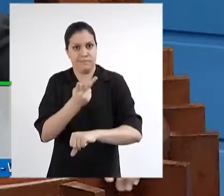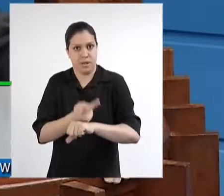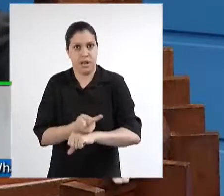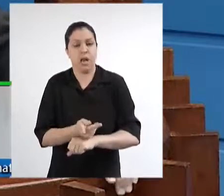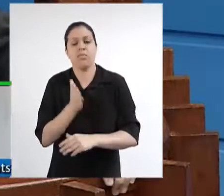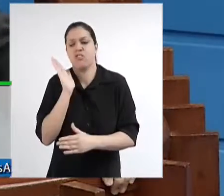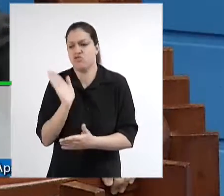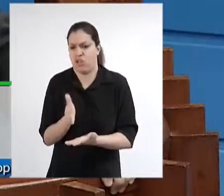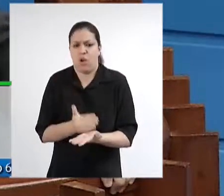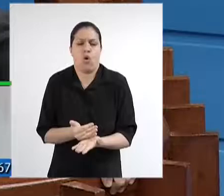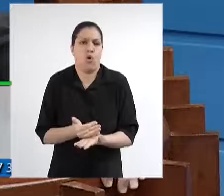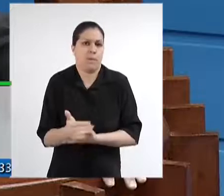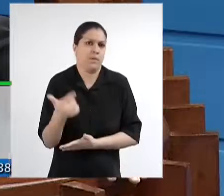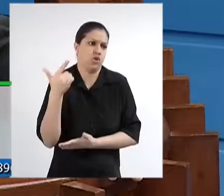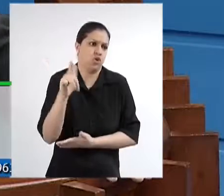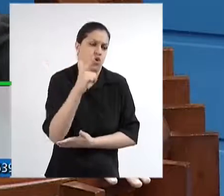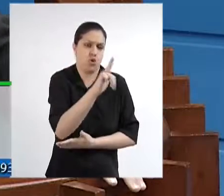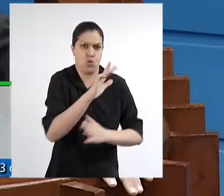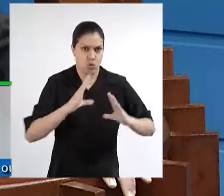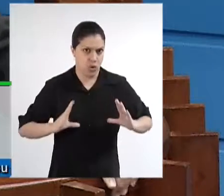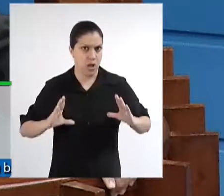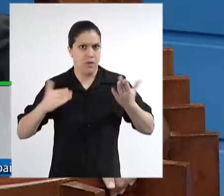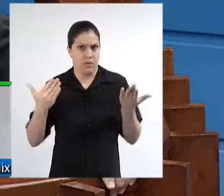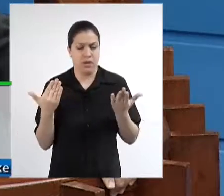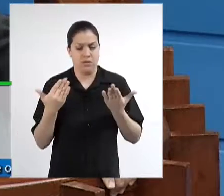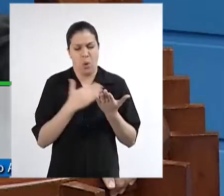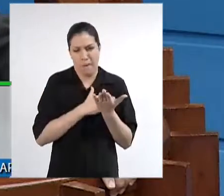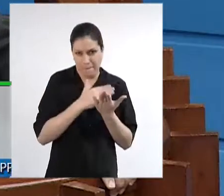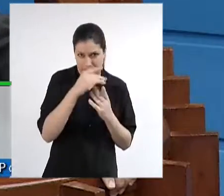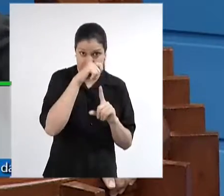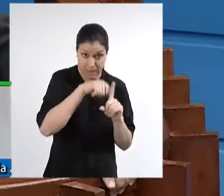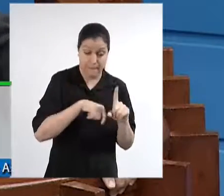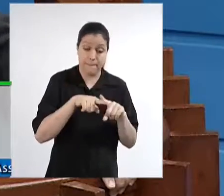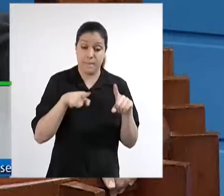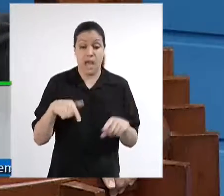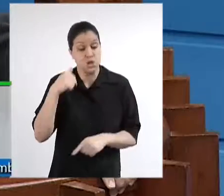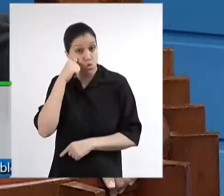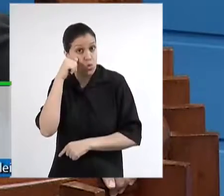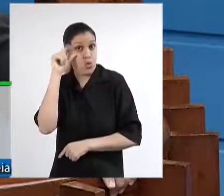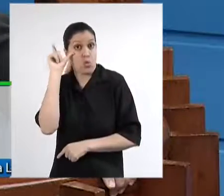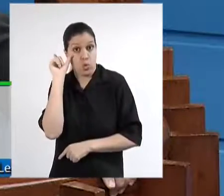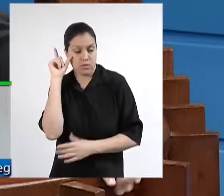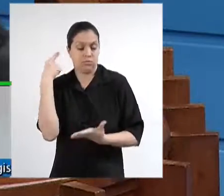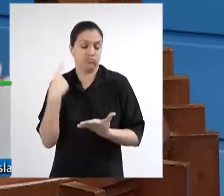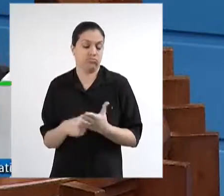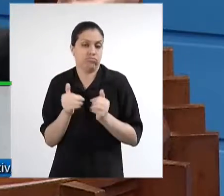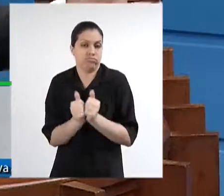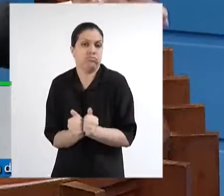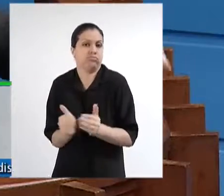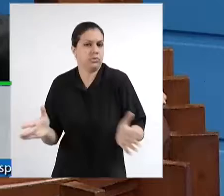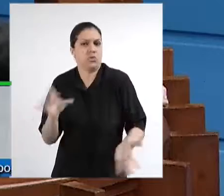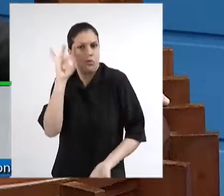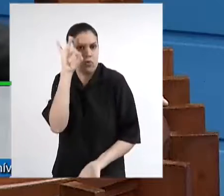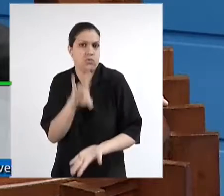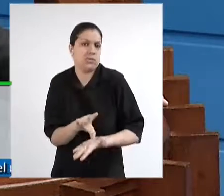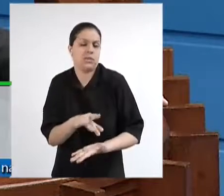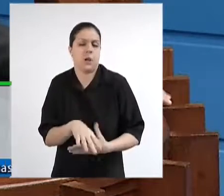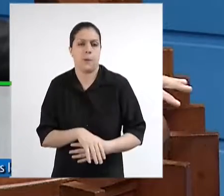outros eventos desde o início do mês. Mas ontem foi o lançamento